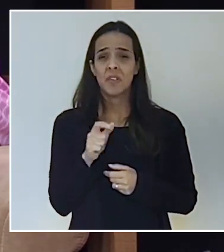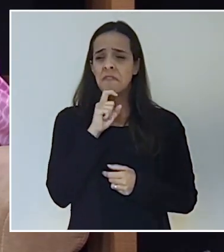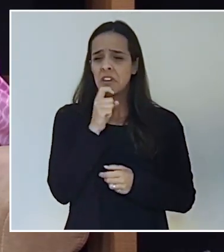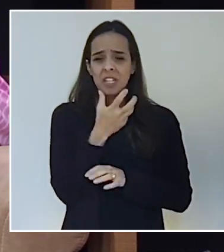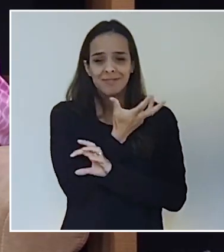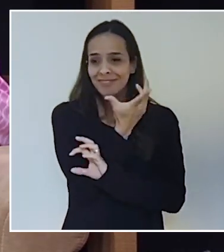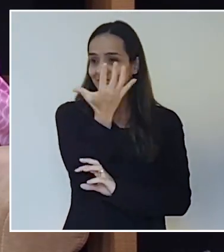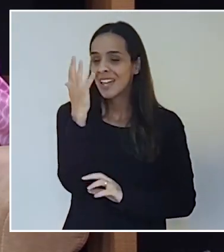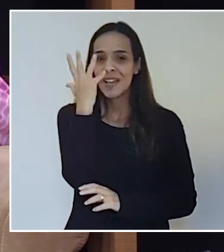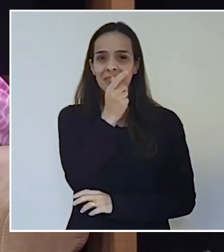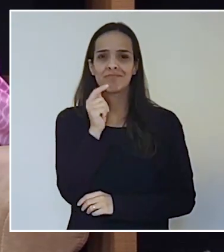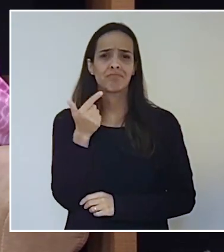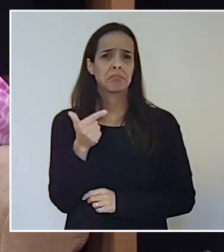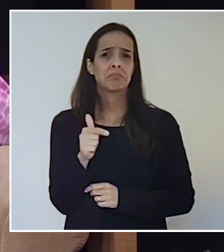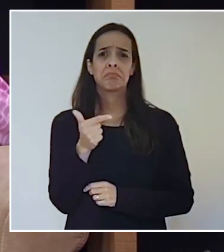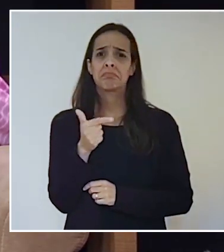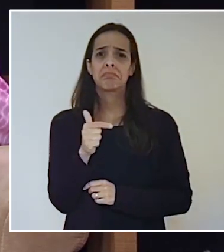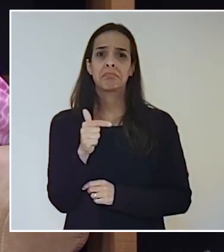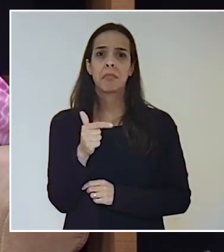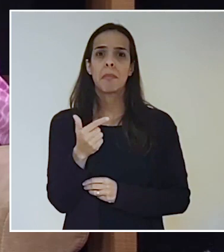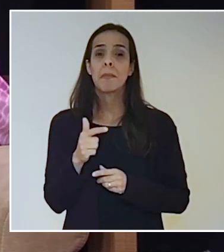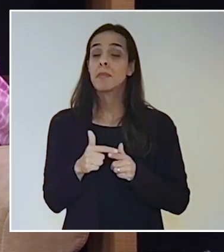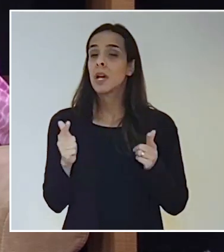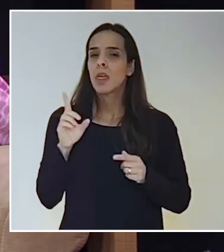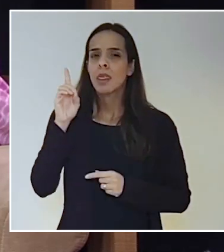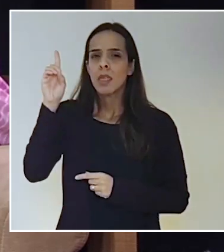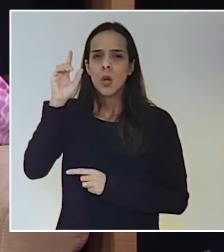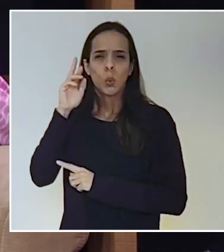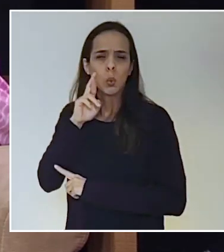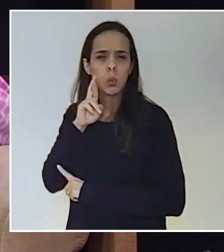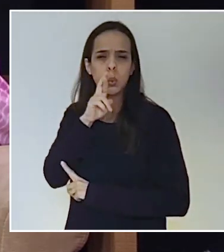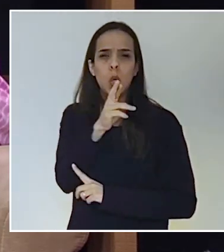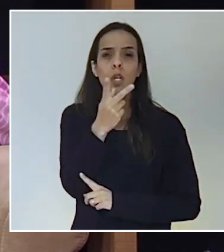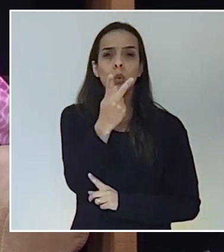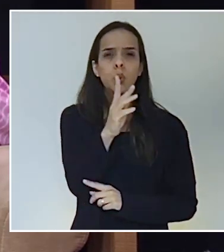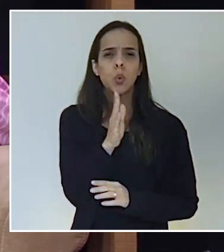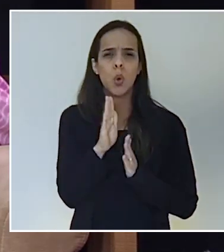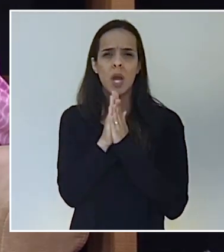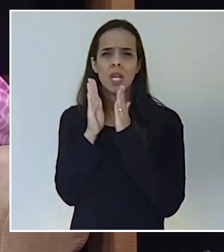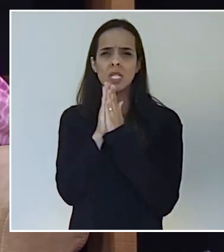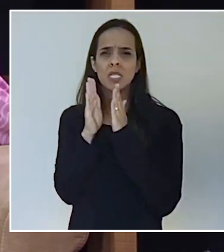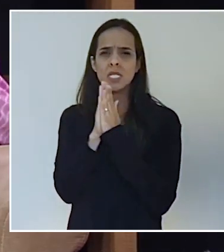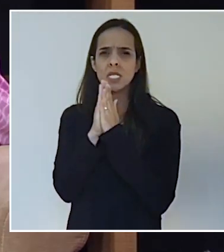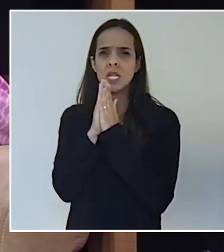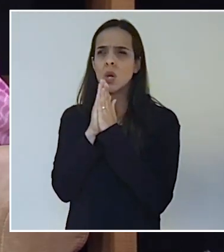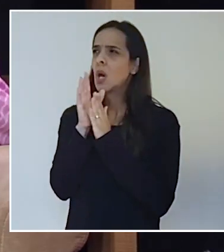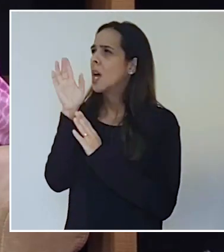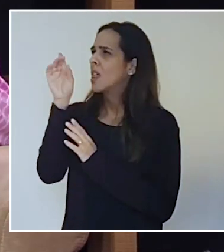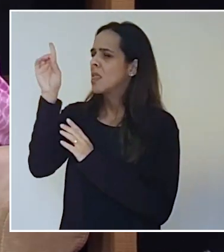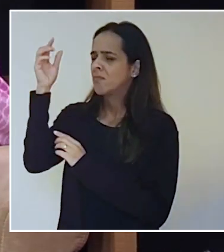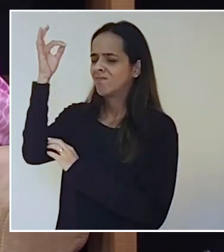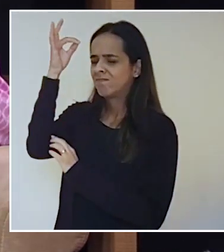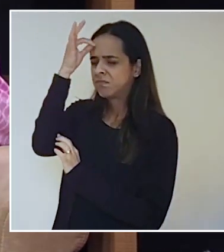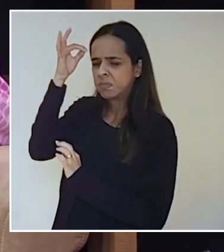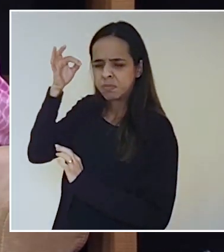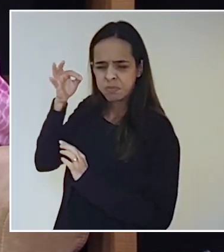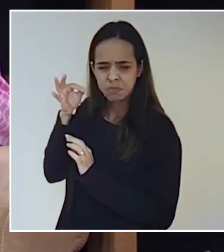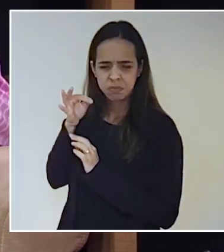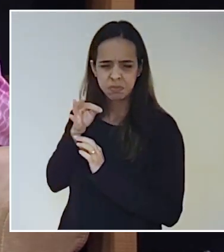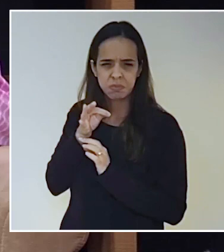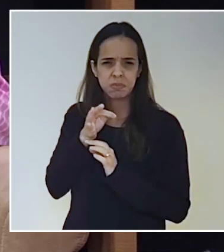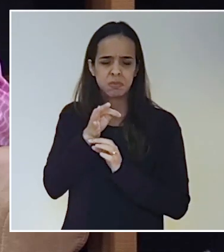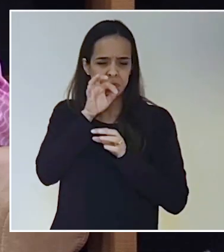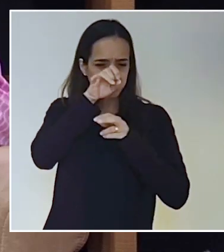do Espírito podem abrir canais de vida nas areias escaldantes da sua alma